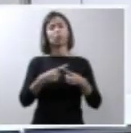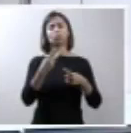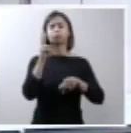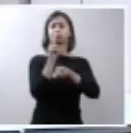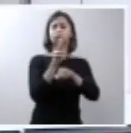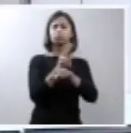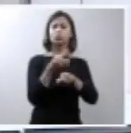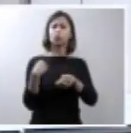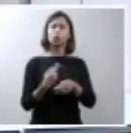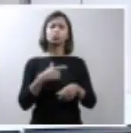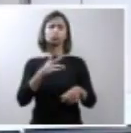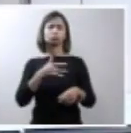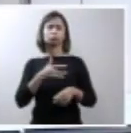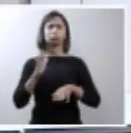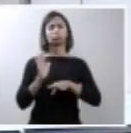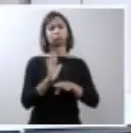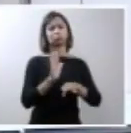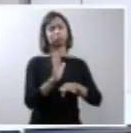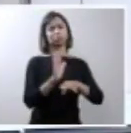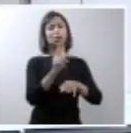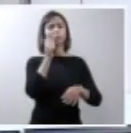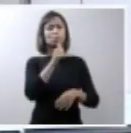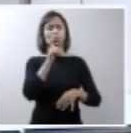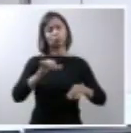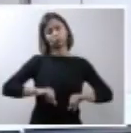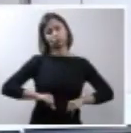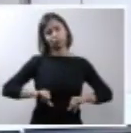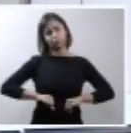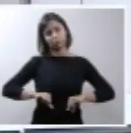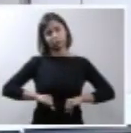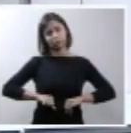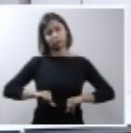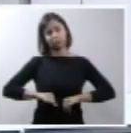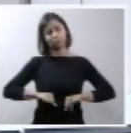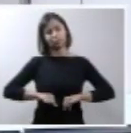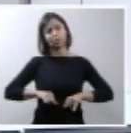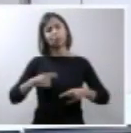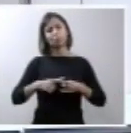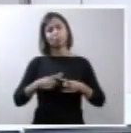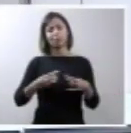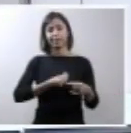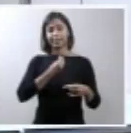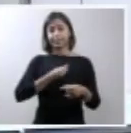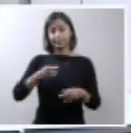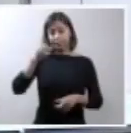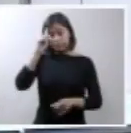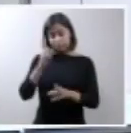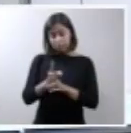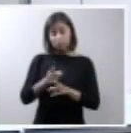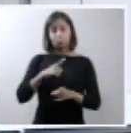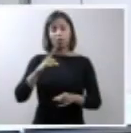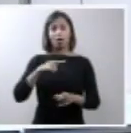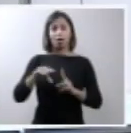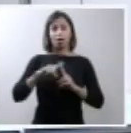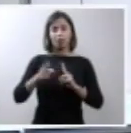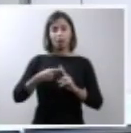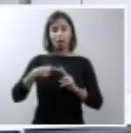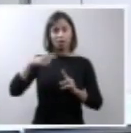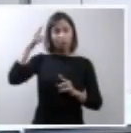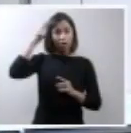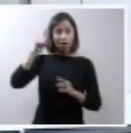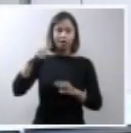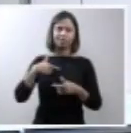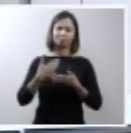escolha como um ato de proteção e solidariedade a dor e ao sofrimento das mulheres que vivenciam uma gravidez de feto